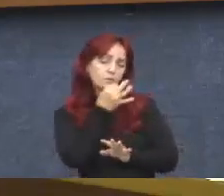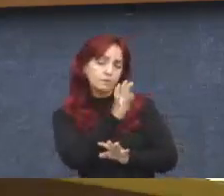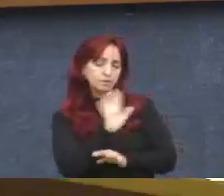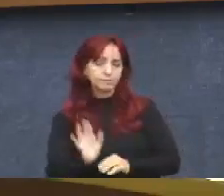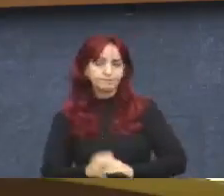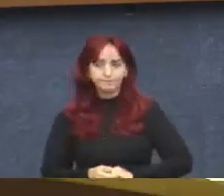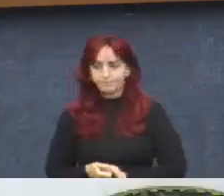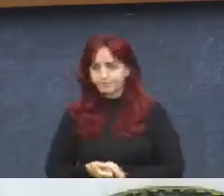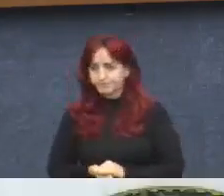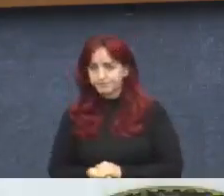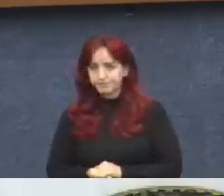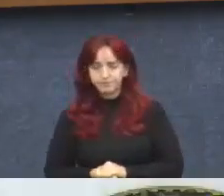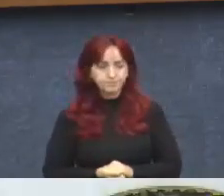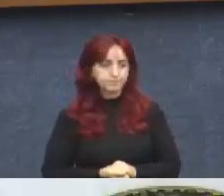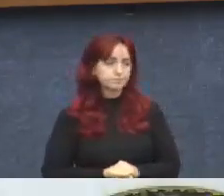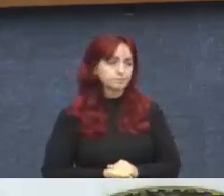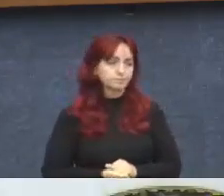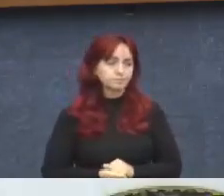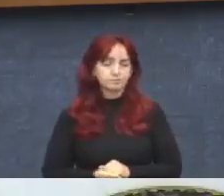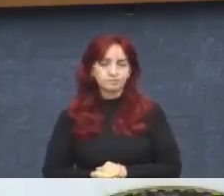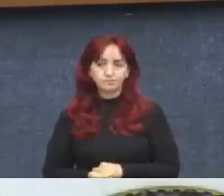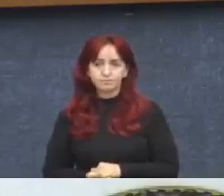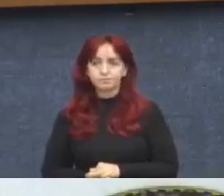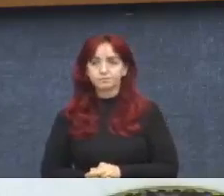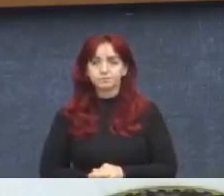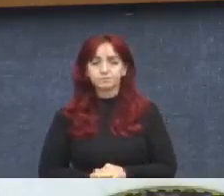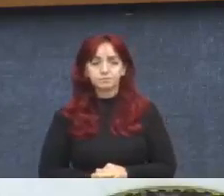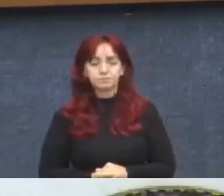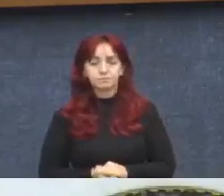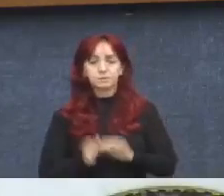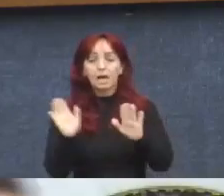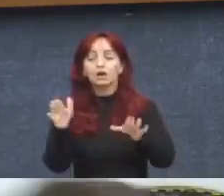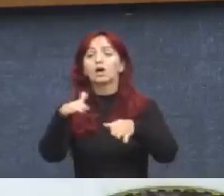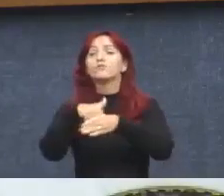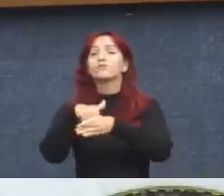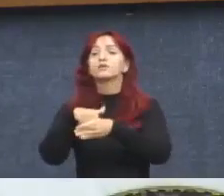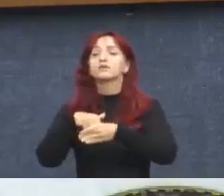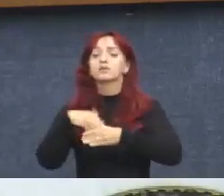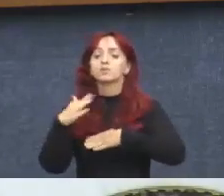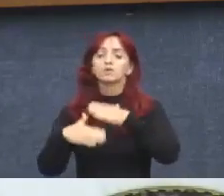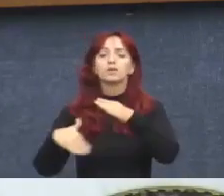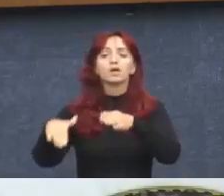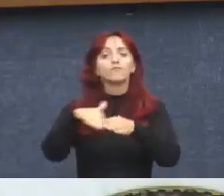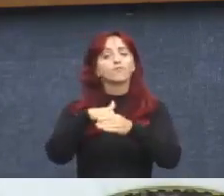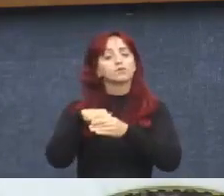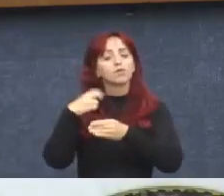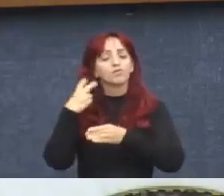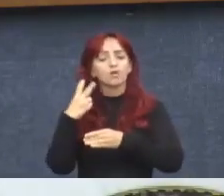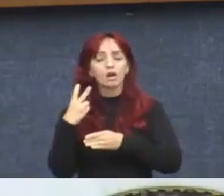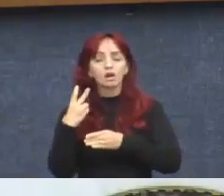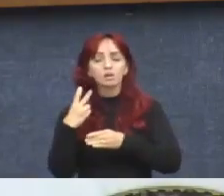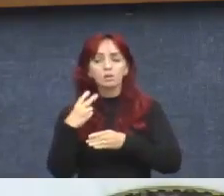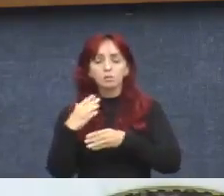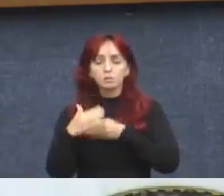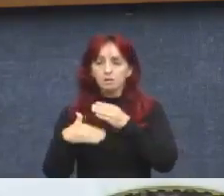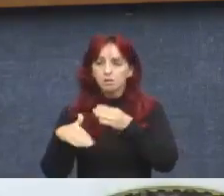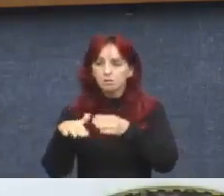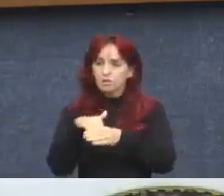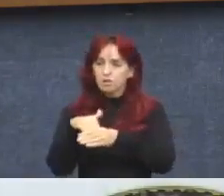todos. Exato. Em votação, senhoras vereadoras, senhores vereadores, estamos em processo de